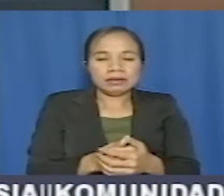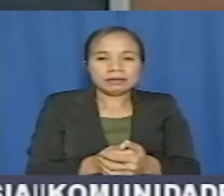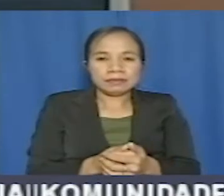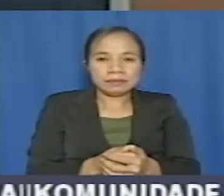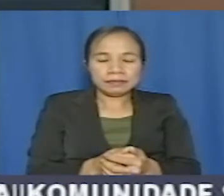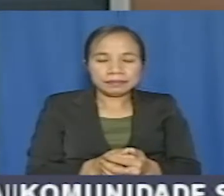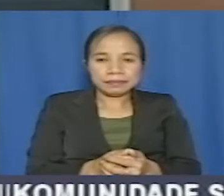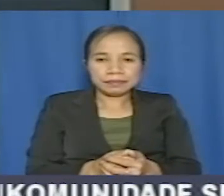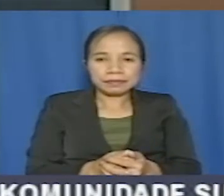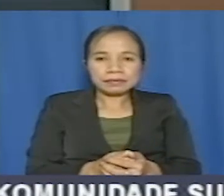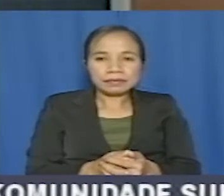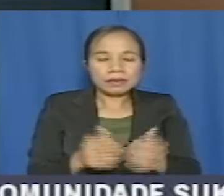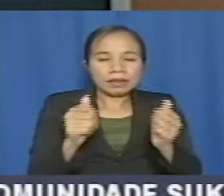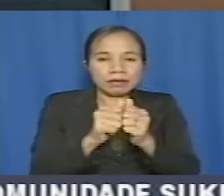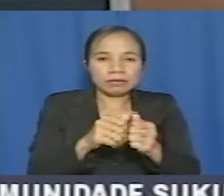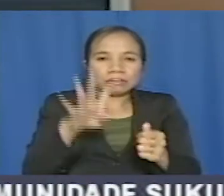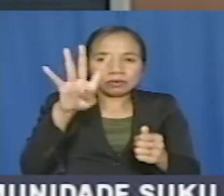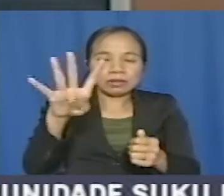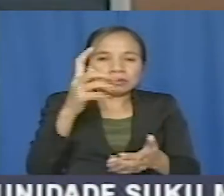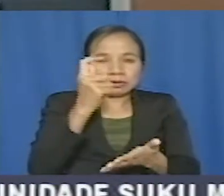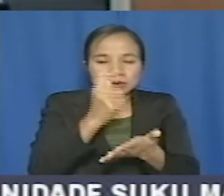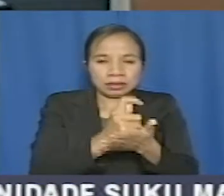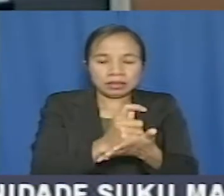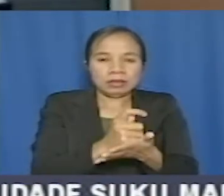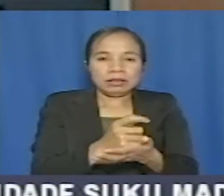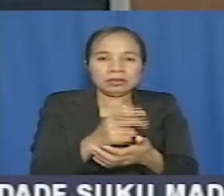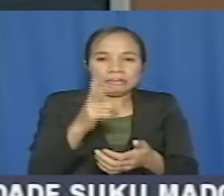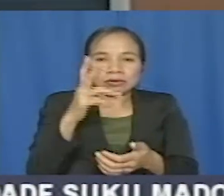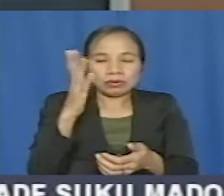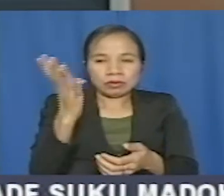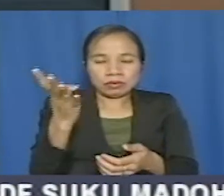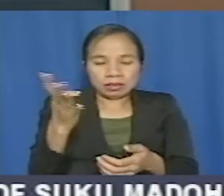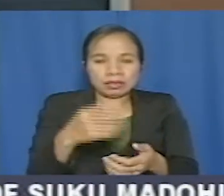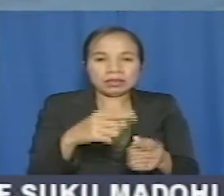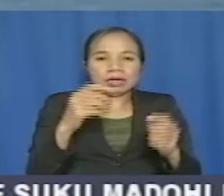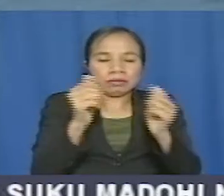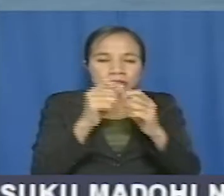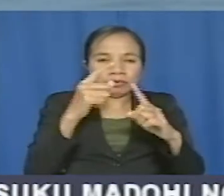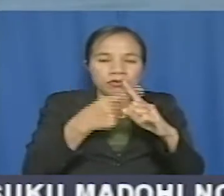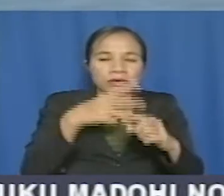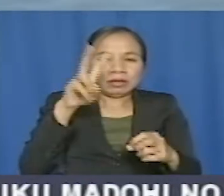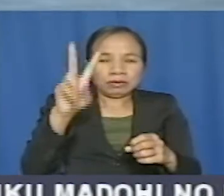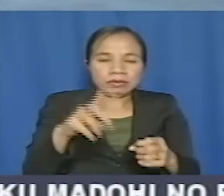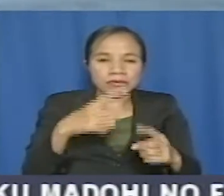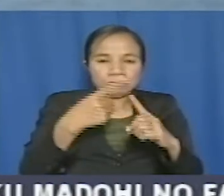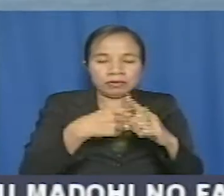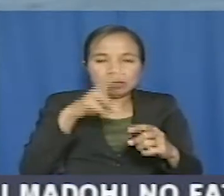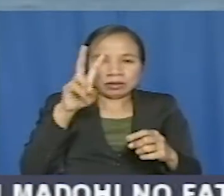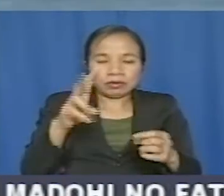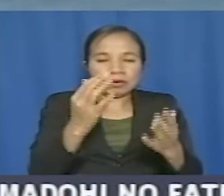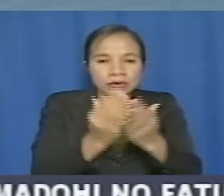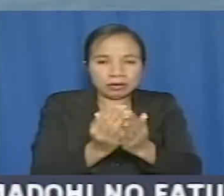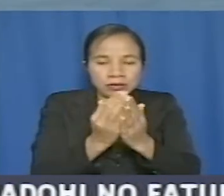com 40 mil por fulan roda nilada. Enquanto durante fulan rua, Ró